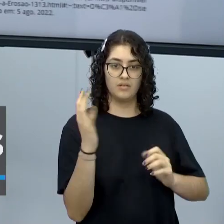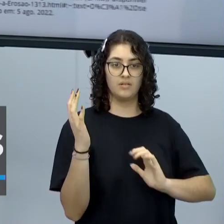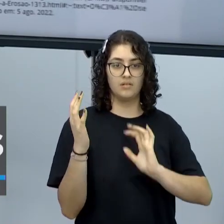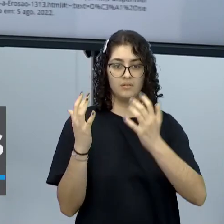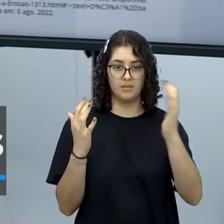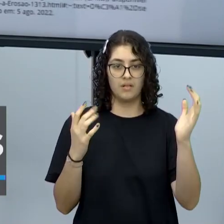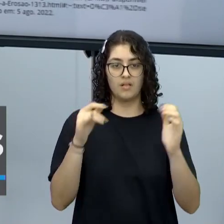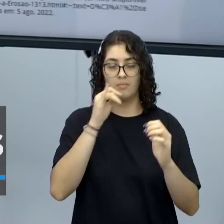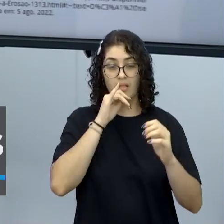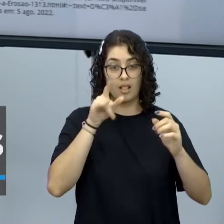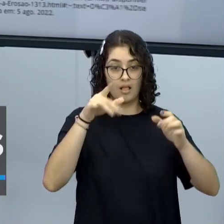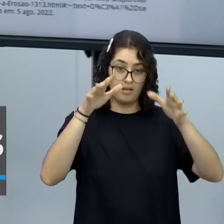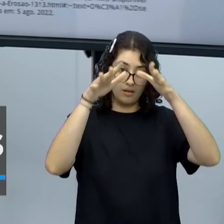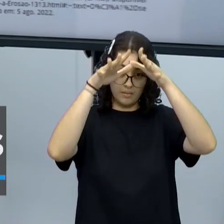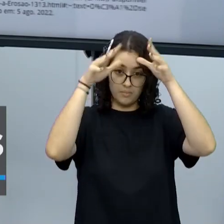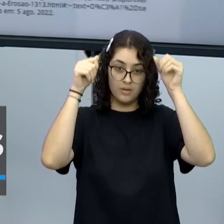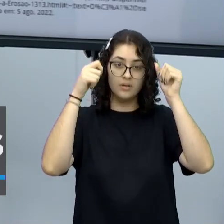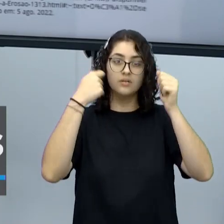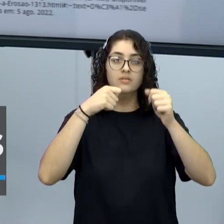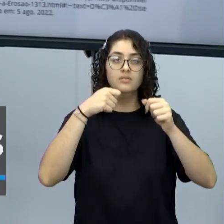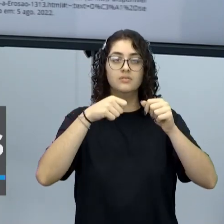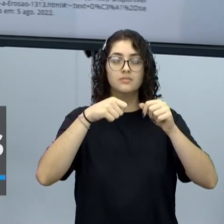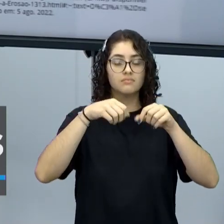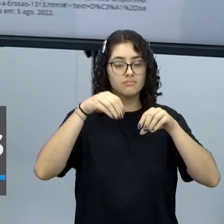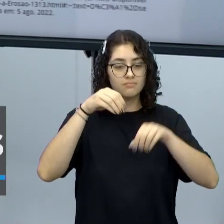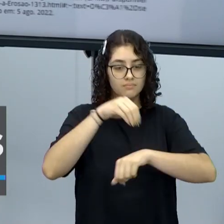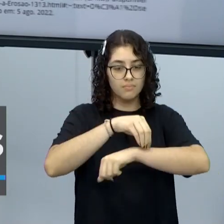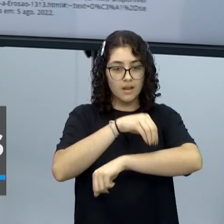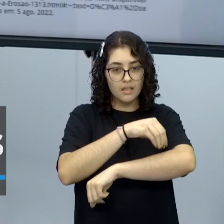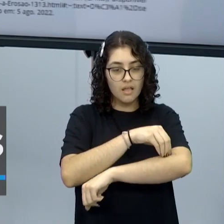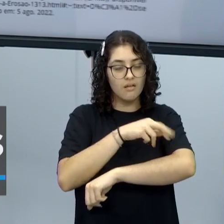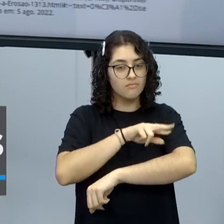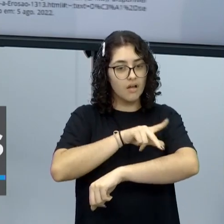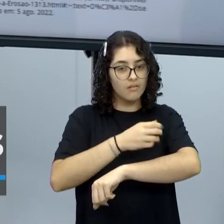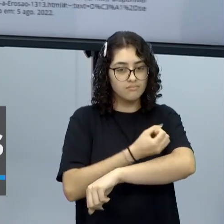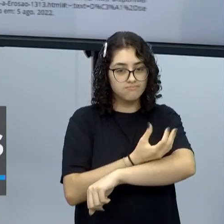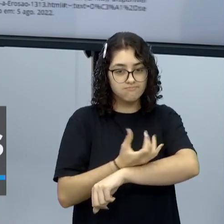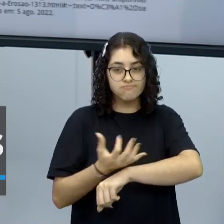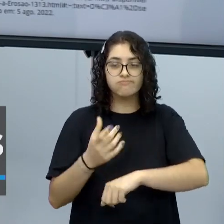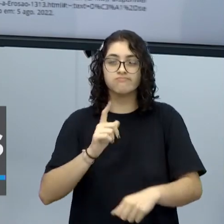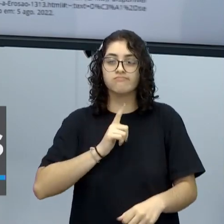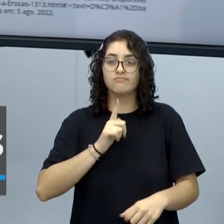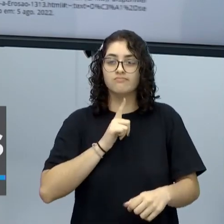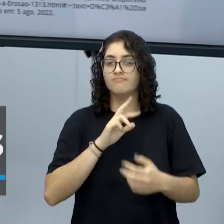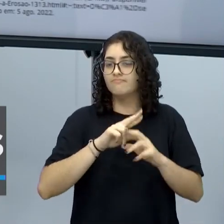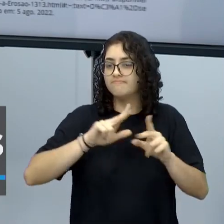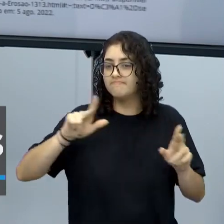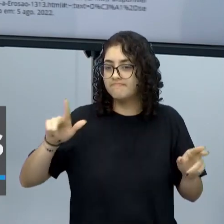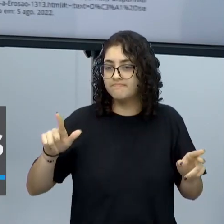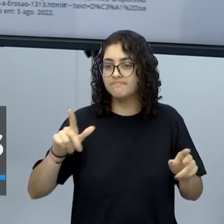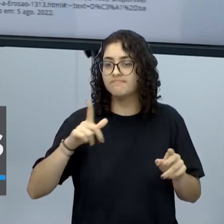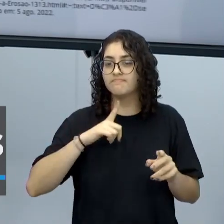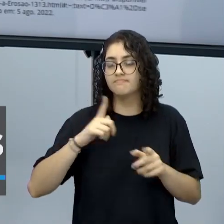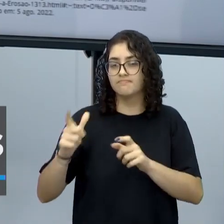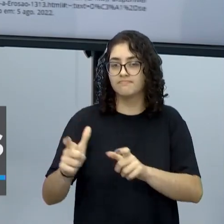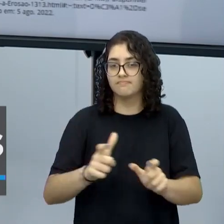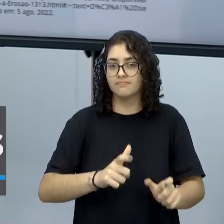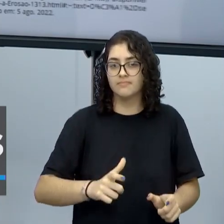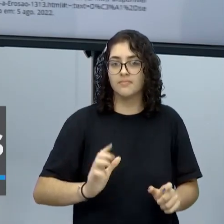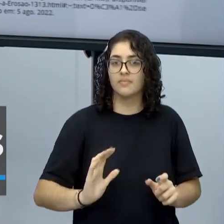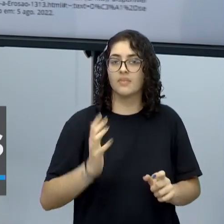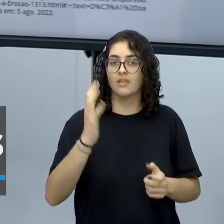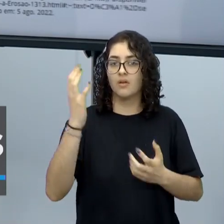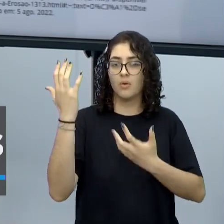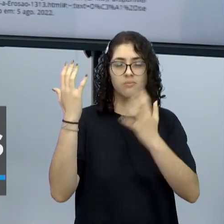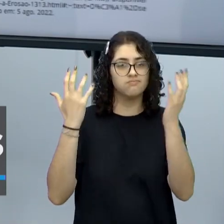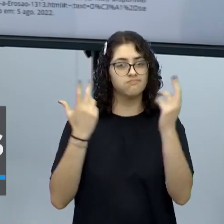dizer, na floresta amazônica, você tem planta rasteira, você tem arbusto, né? Você tem árvores com